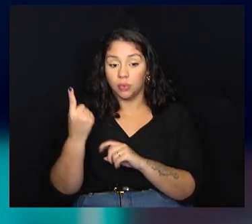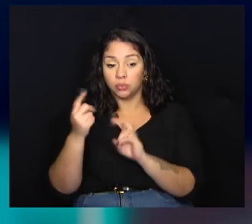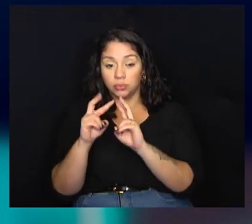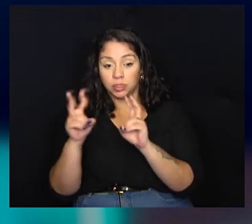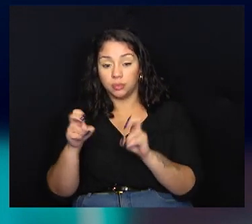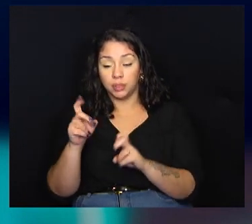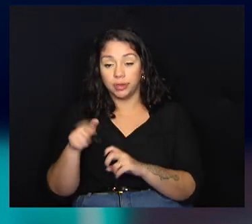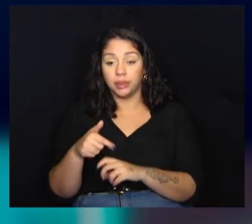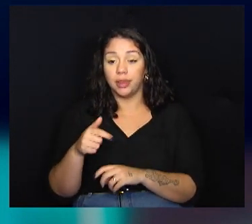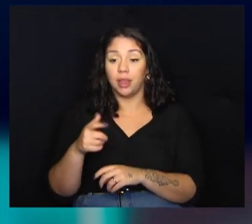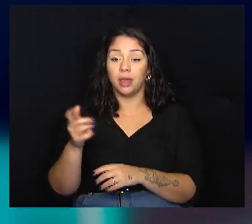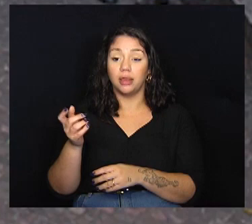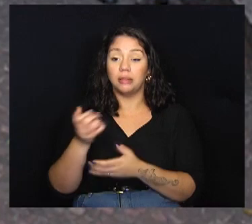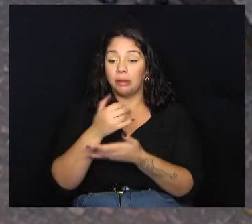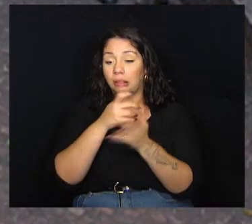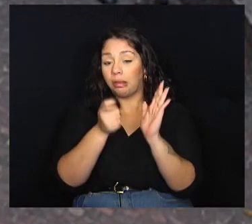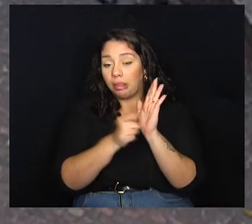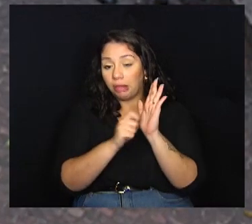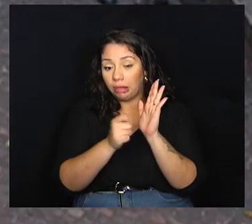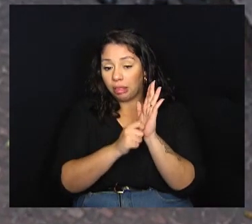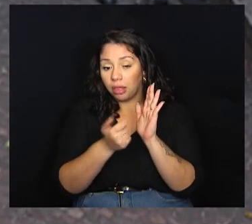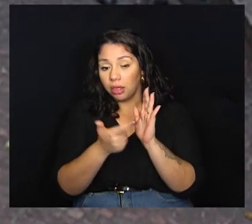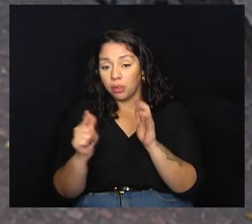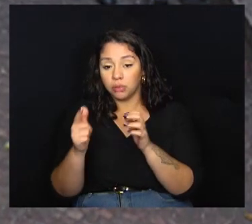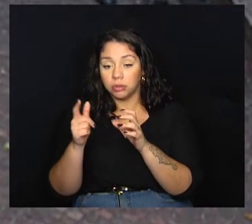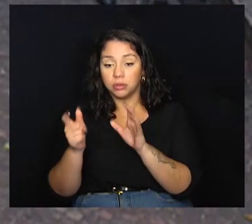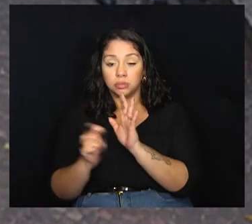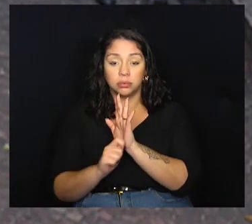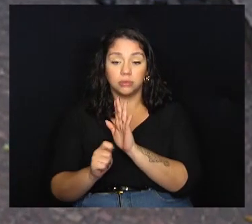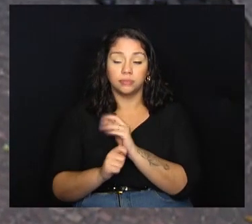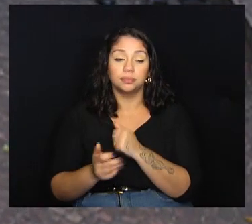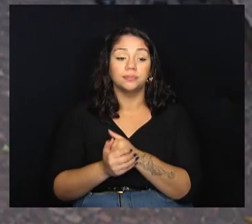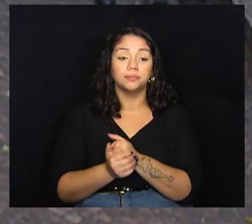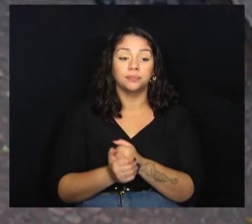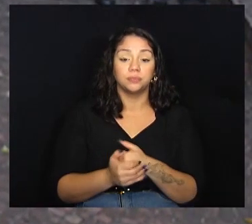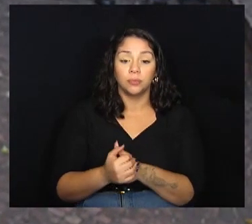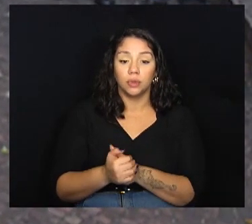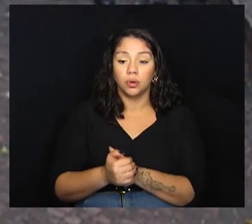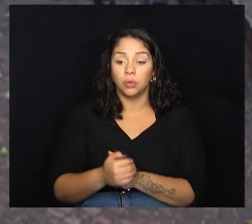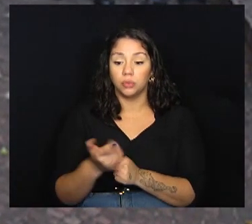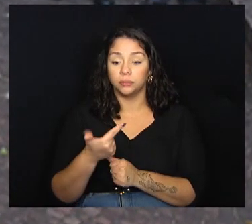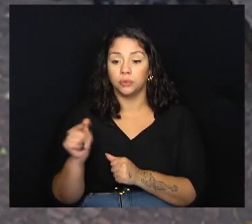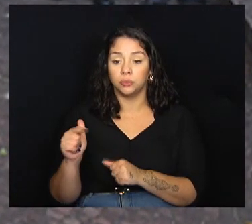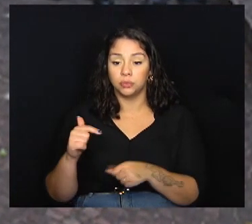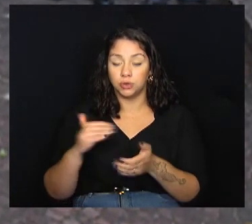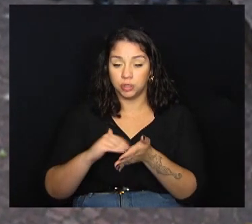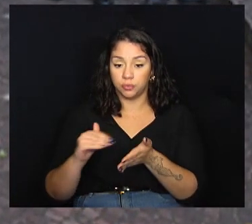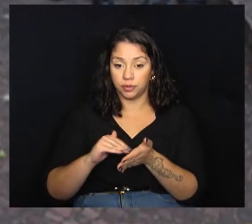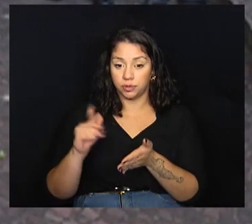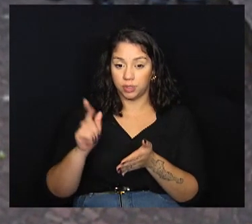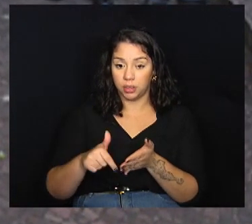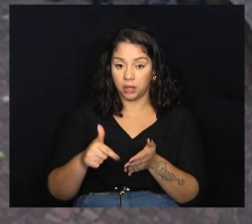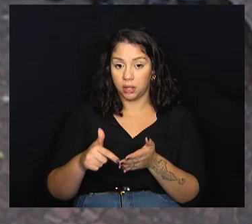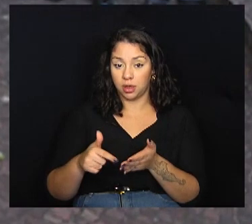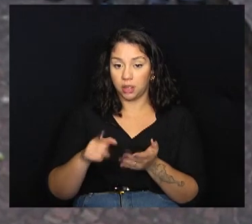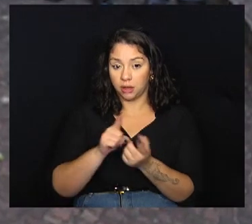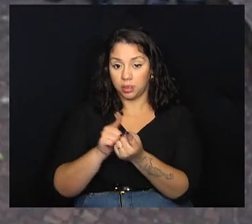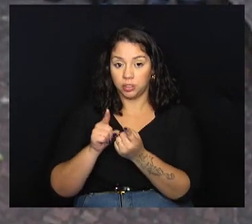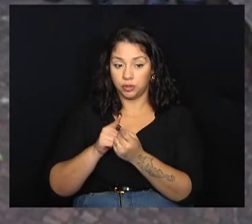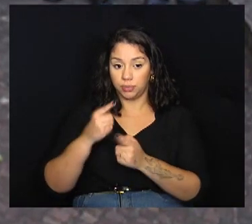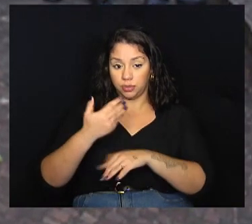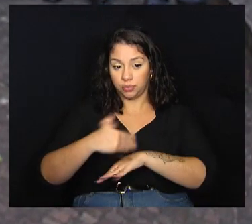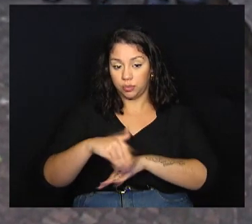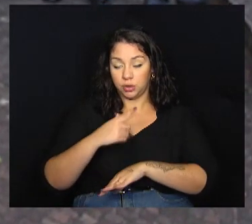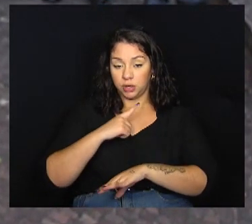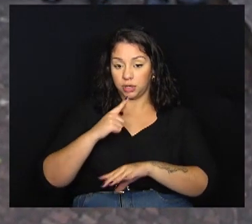abusivo de crack, álcool e outras drogas. Outro serviço consolidado no município é o consultório na rua, que enviou